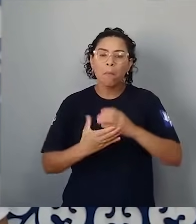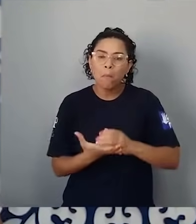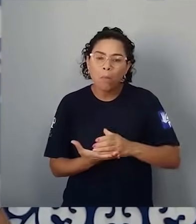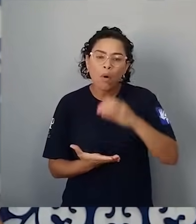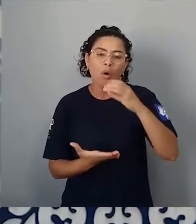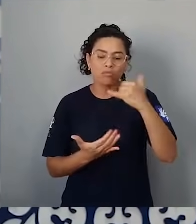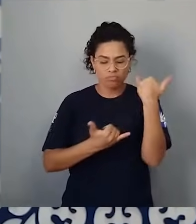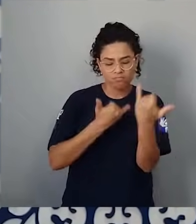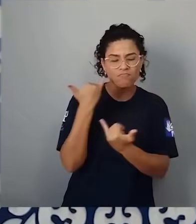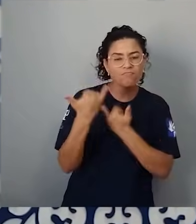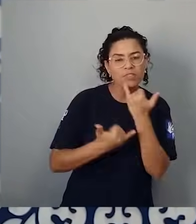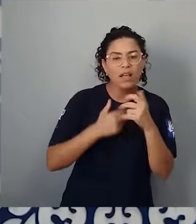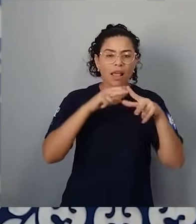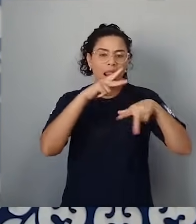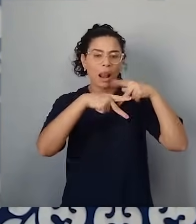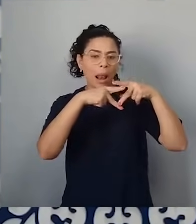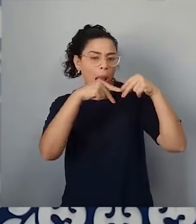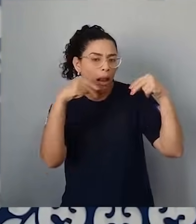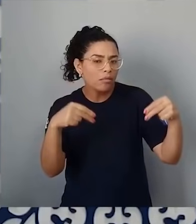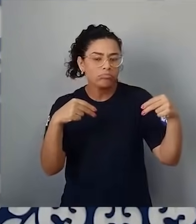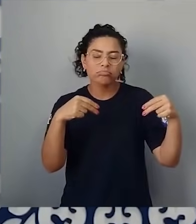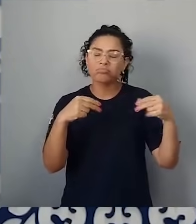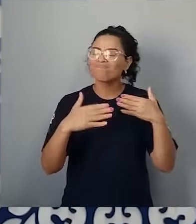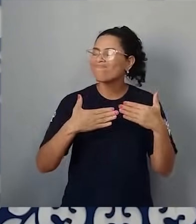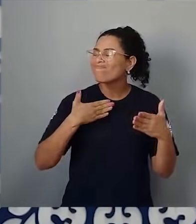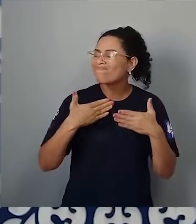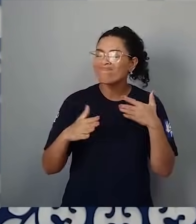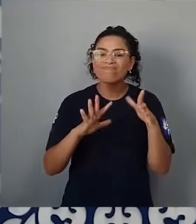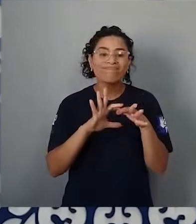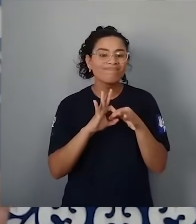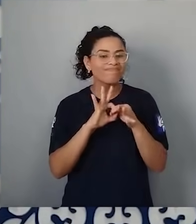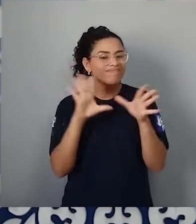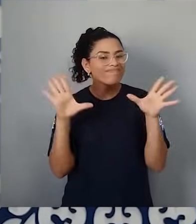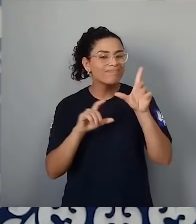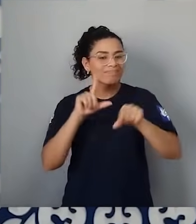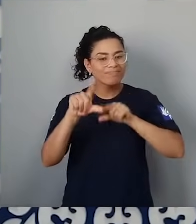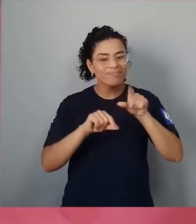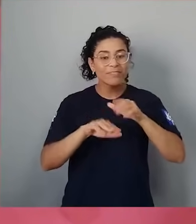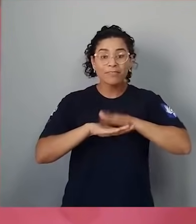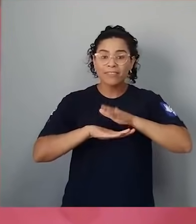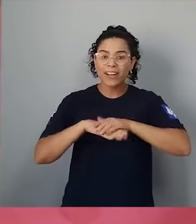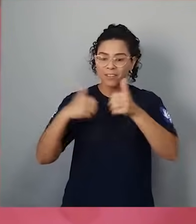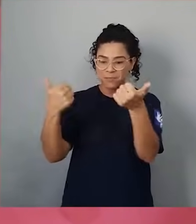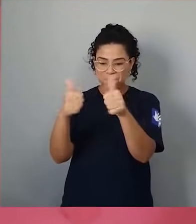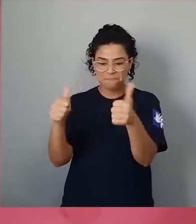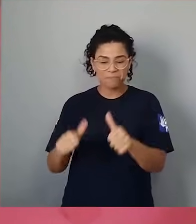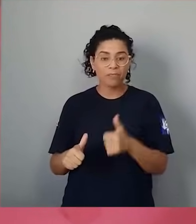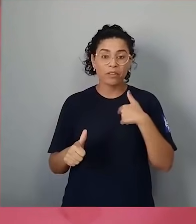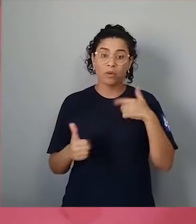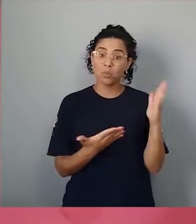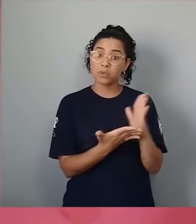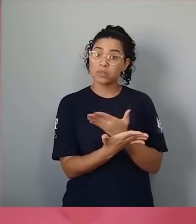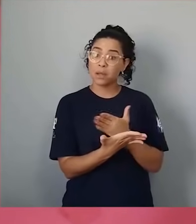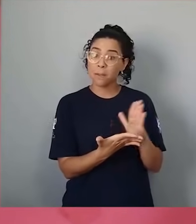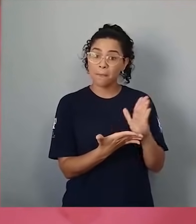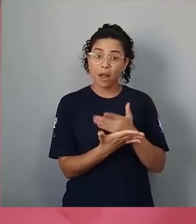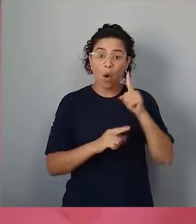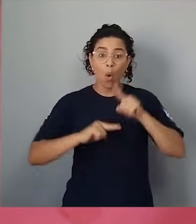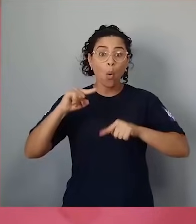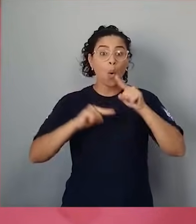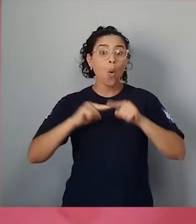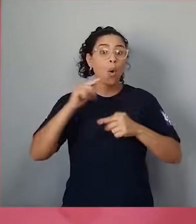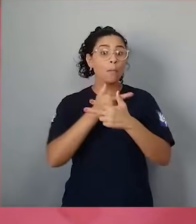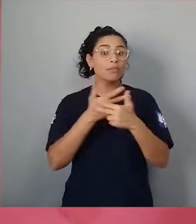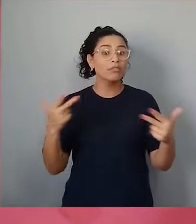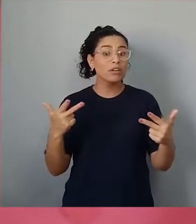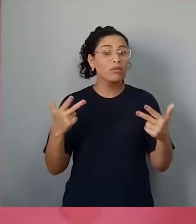lacinho, brinquedo. E com eles, faça a sua obra. Separei aqui muitos